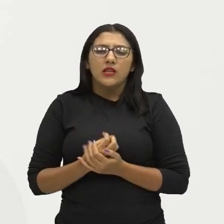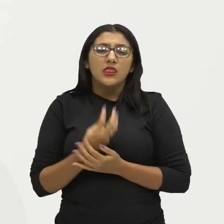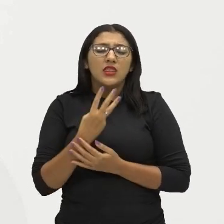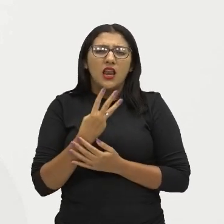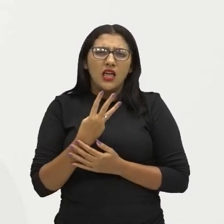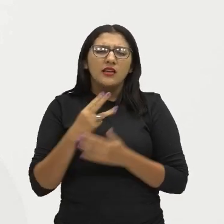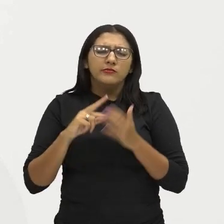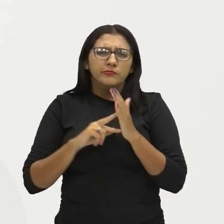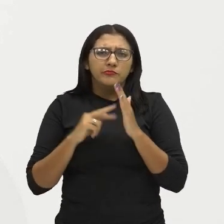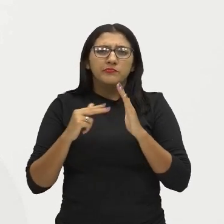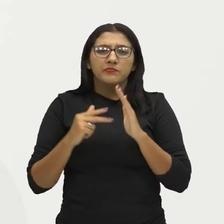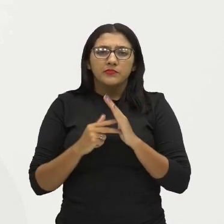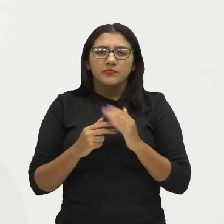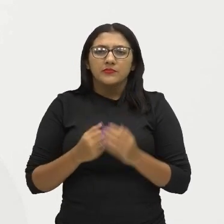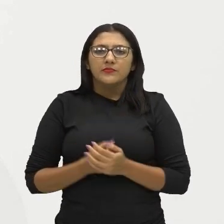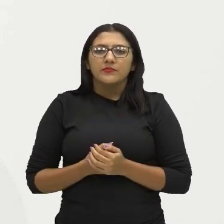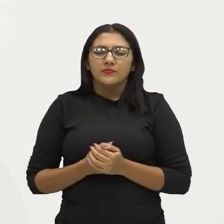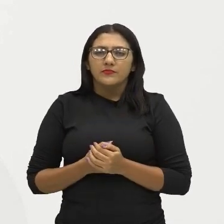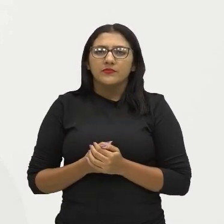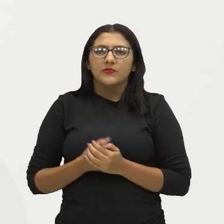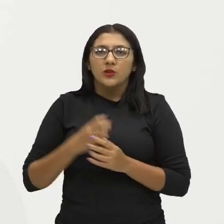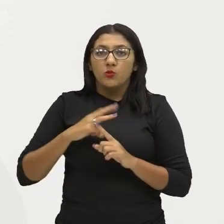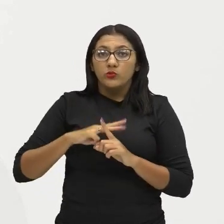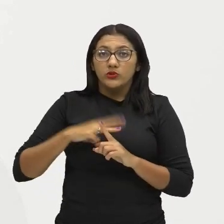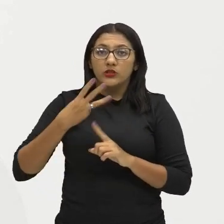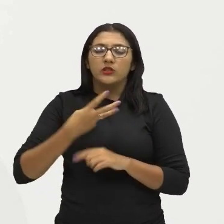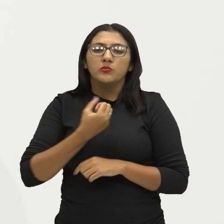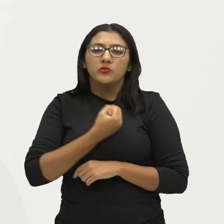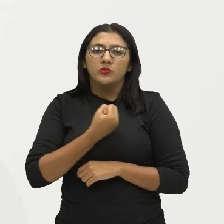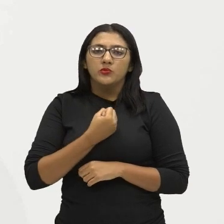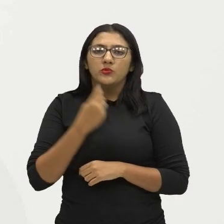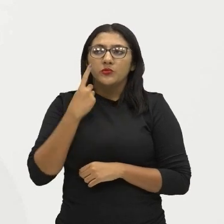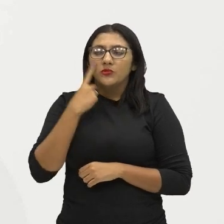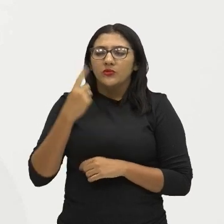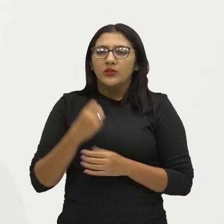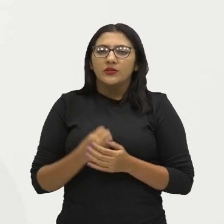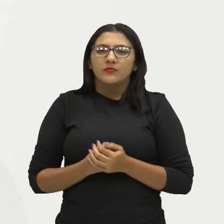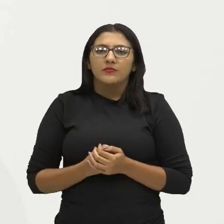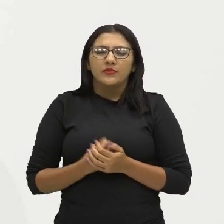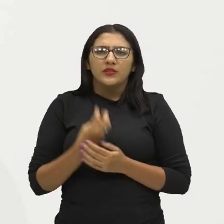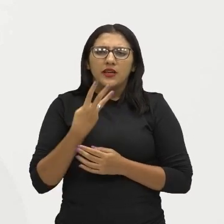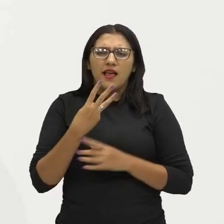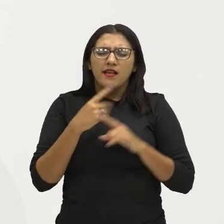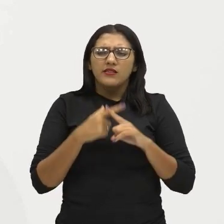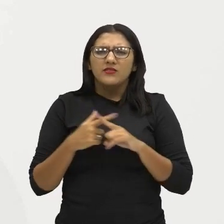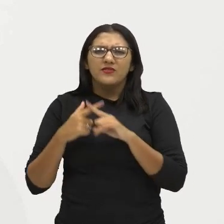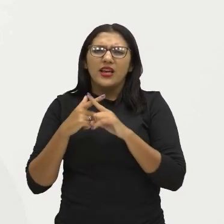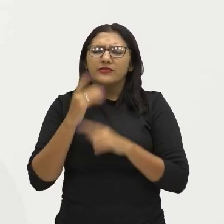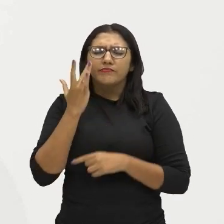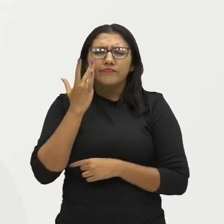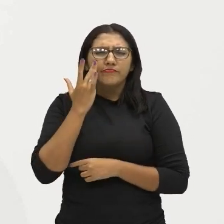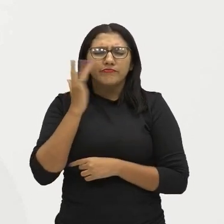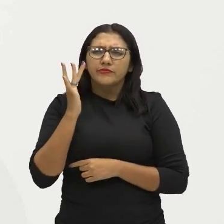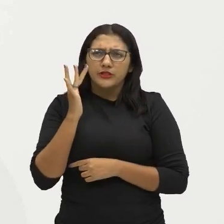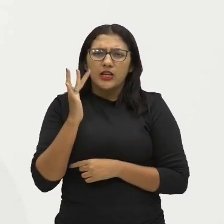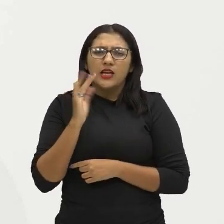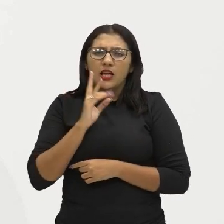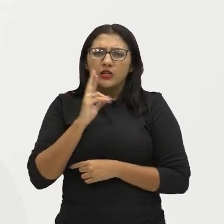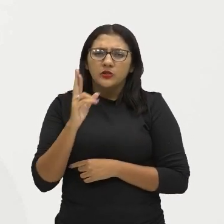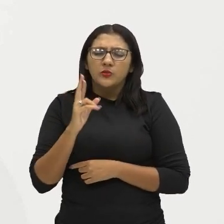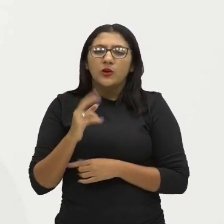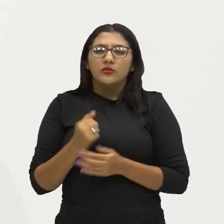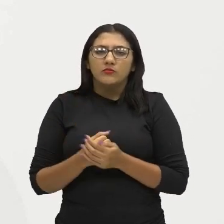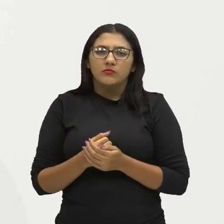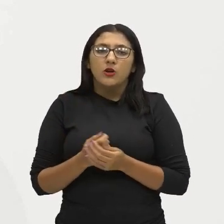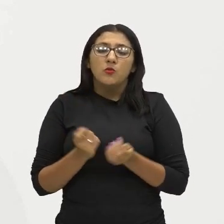né? Então, o triplo de um número, ou seja, 3 vezes alguma coisa que eu desconheço, e isso que eu desconheço